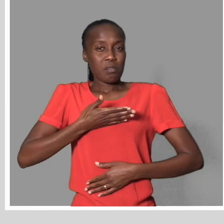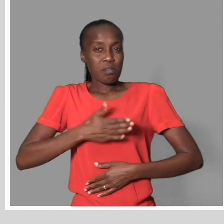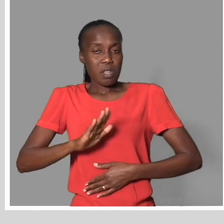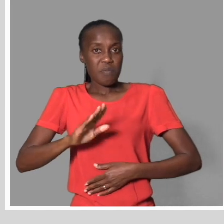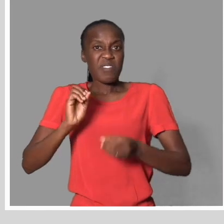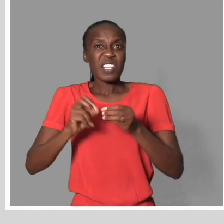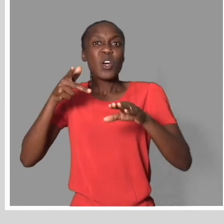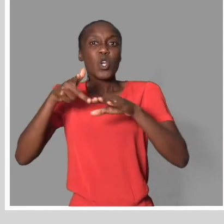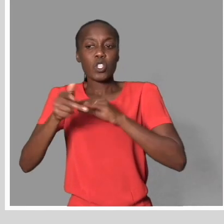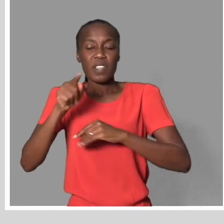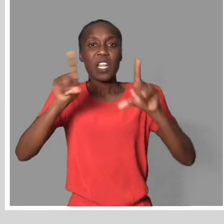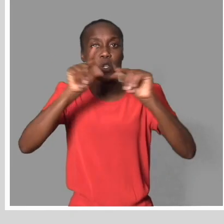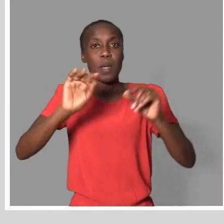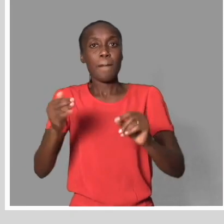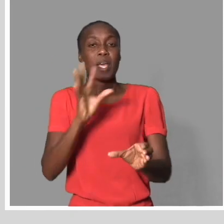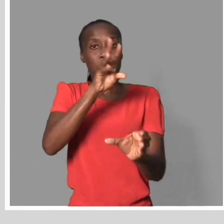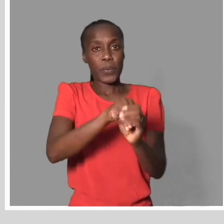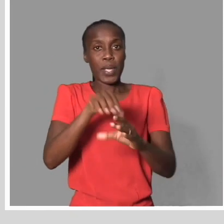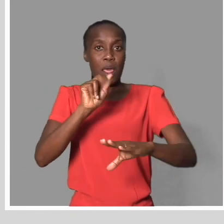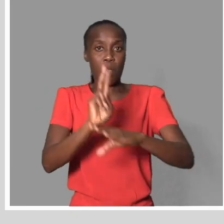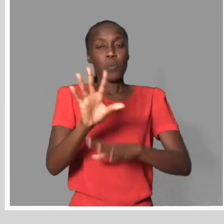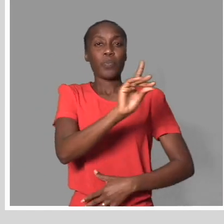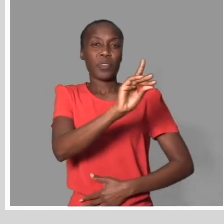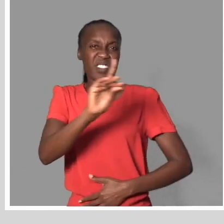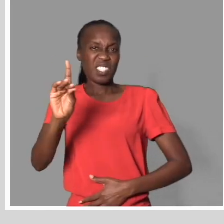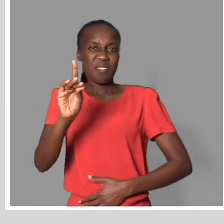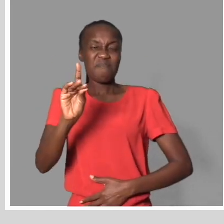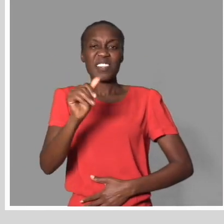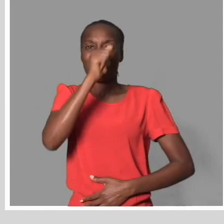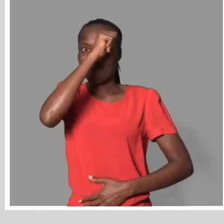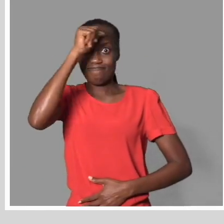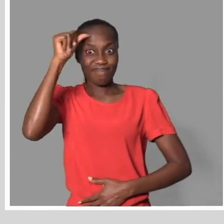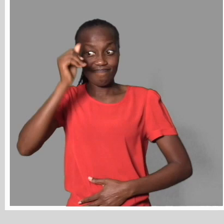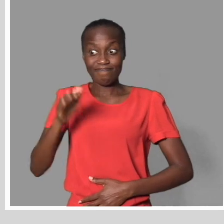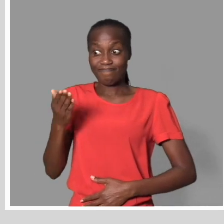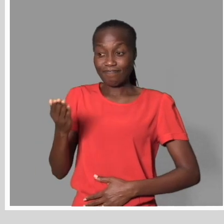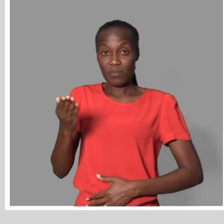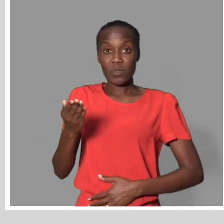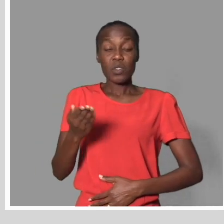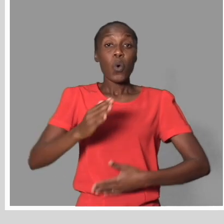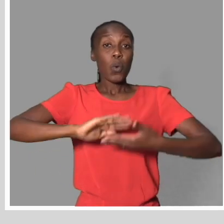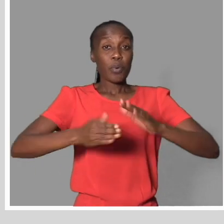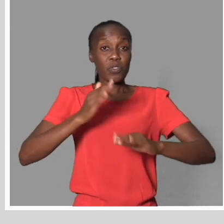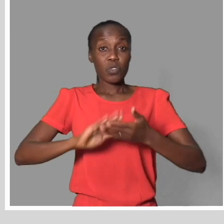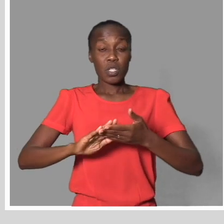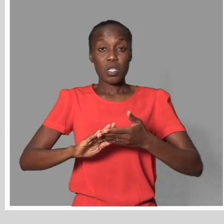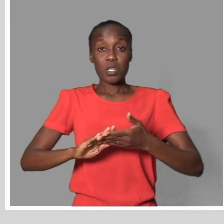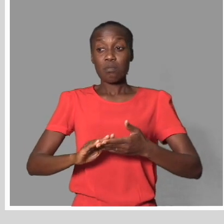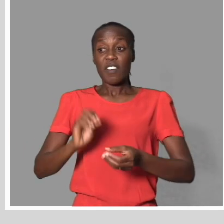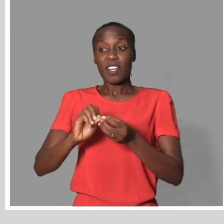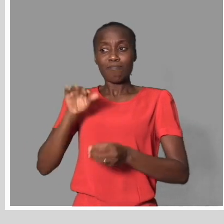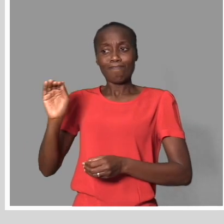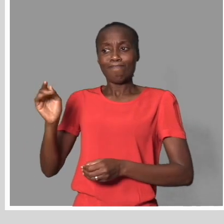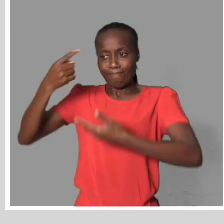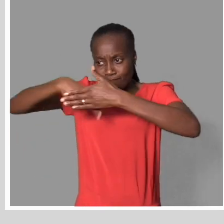Tentativas de encontrar soluções para incluir alunos com deficiência resultam em fracasso. Às vezes, o professor